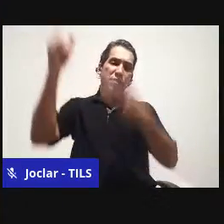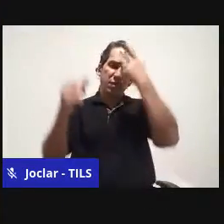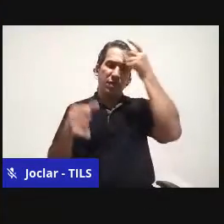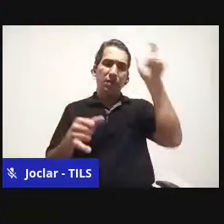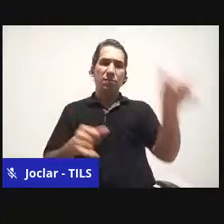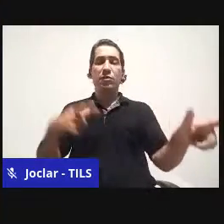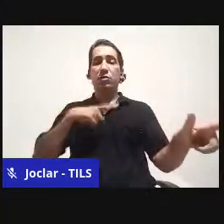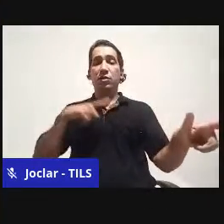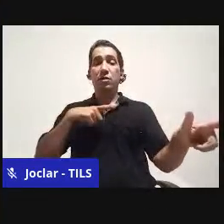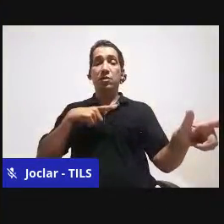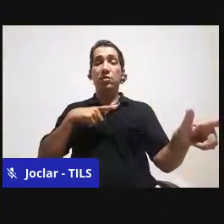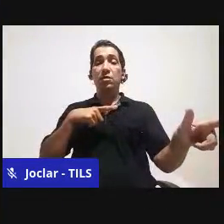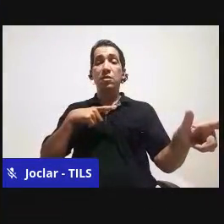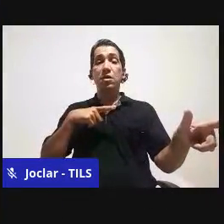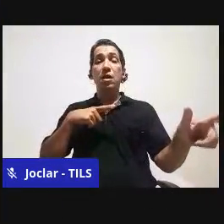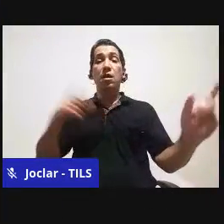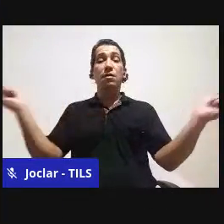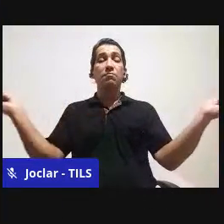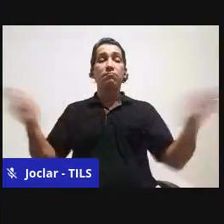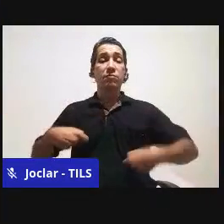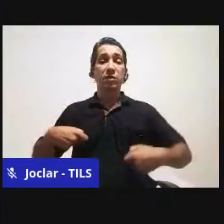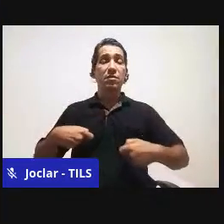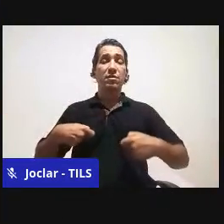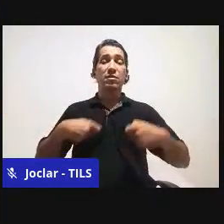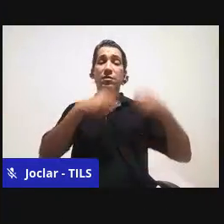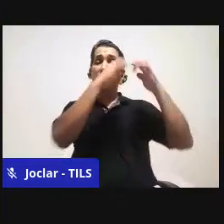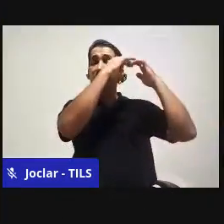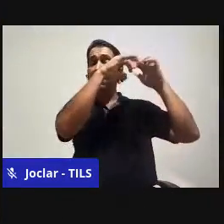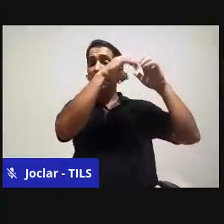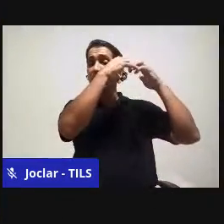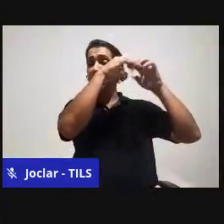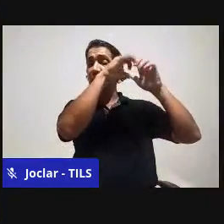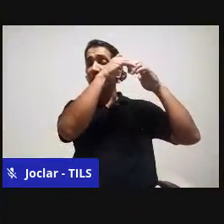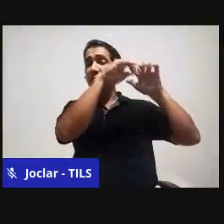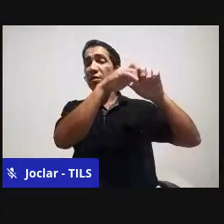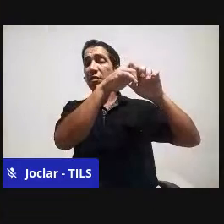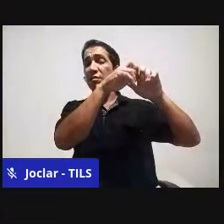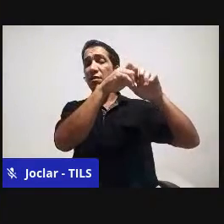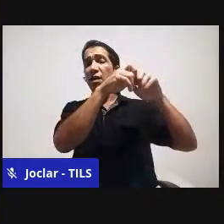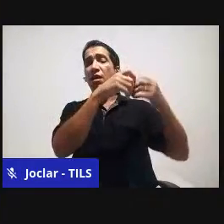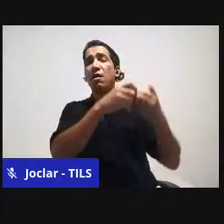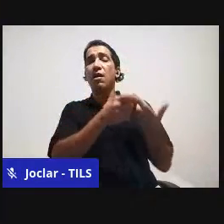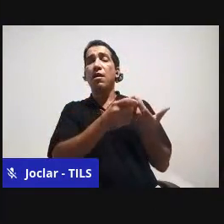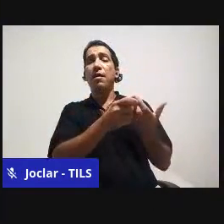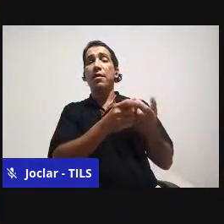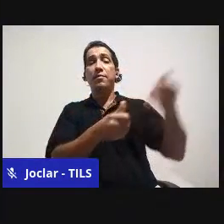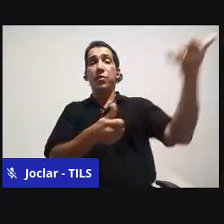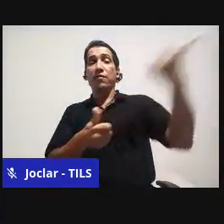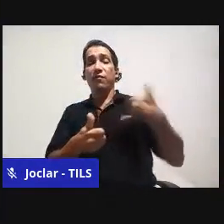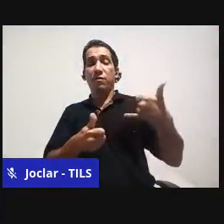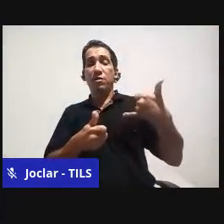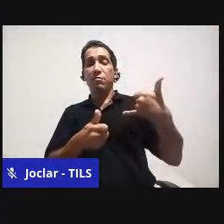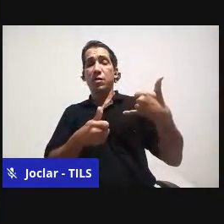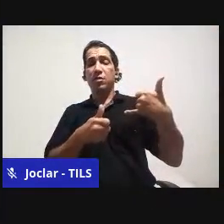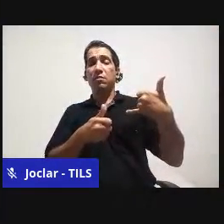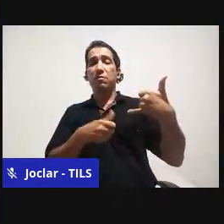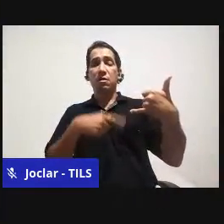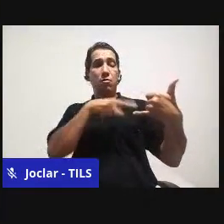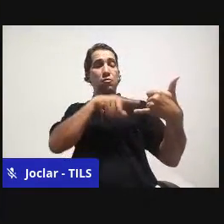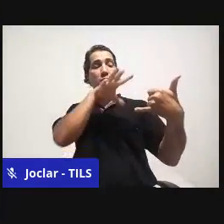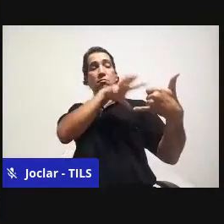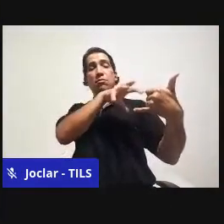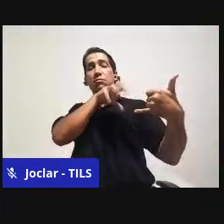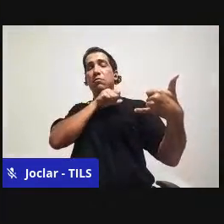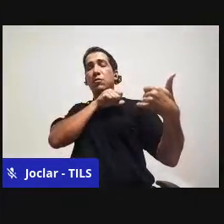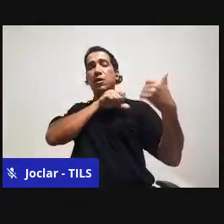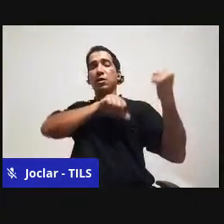animais era a capacidade cognitiva de processar informação e transformar em conhecimento. De fato, o ser humano,